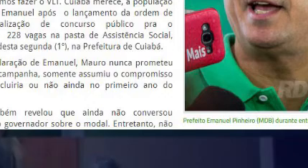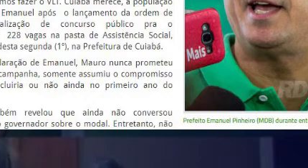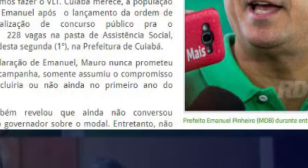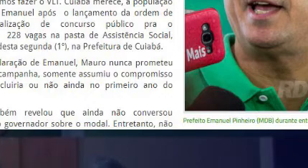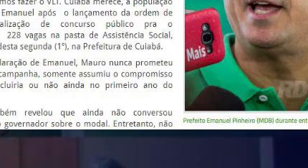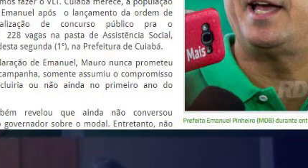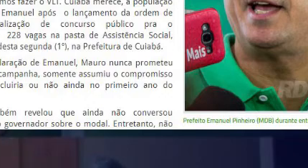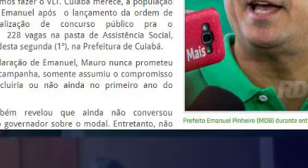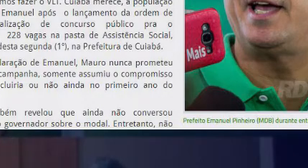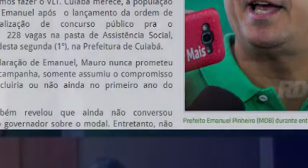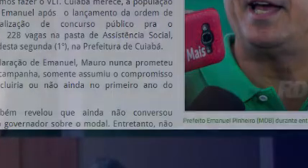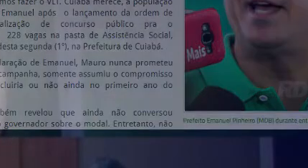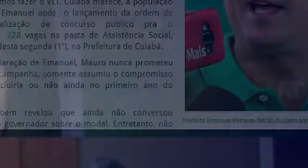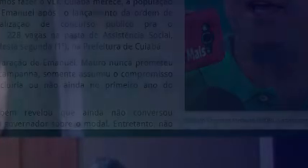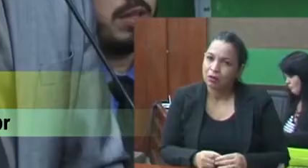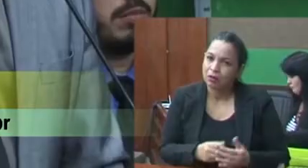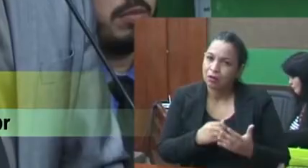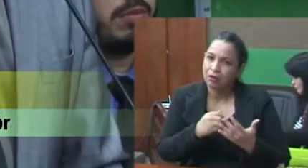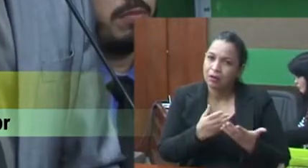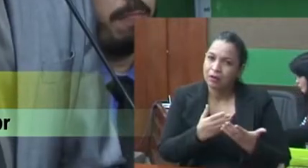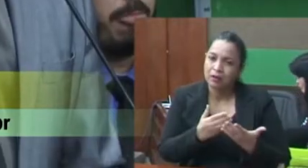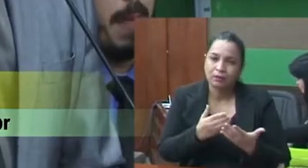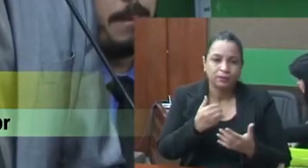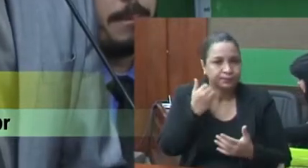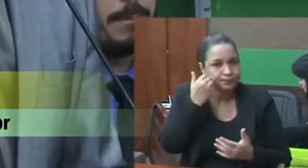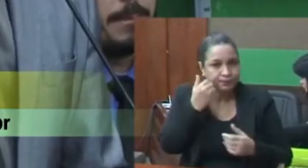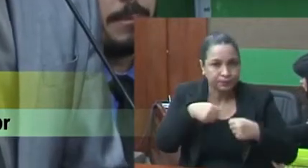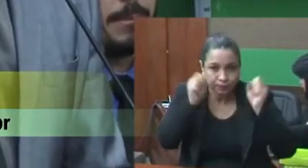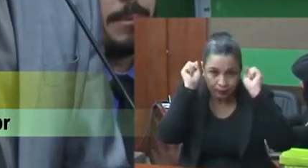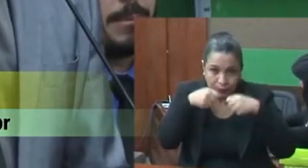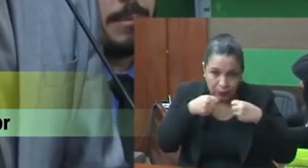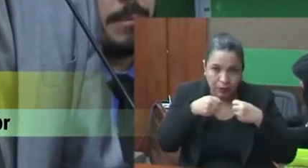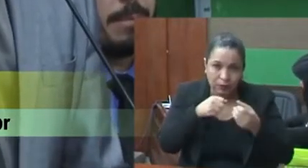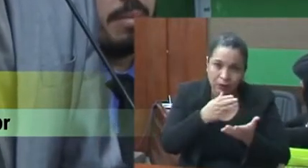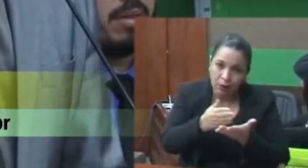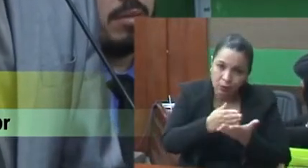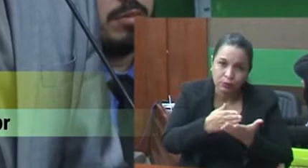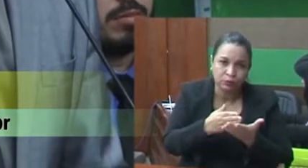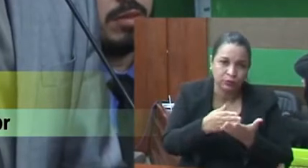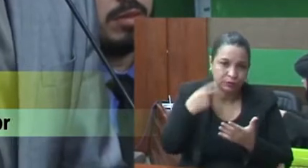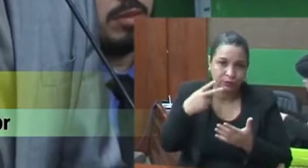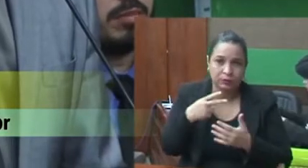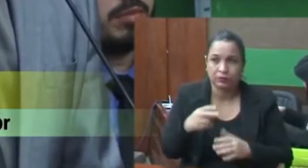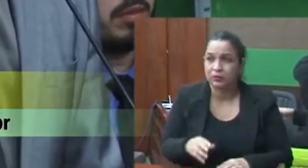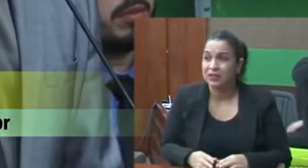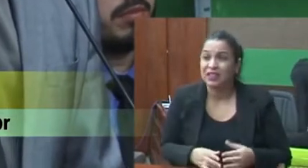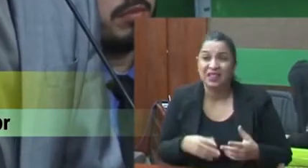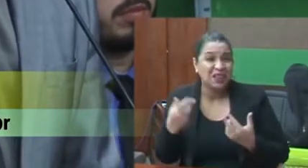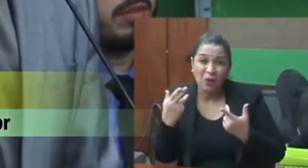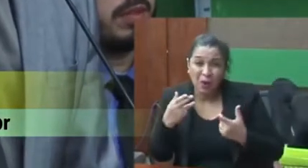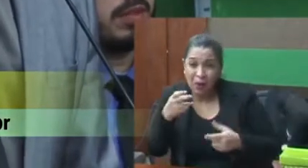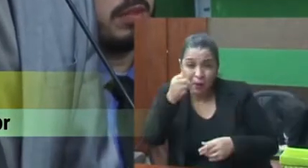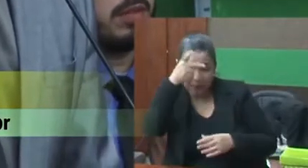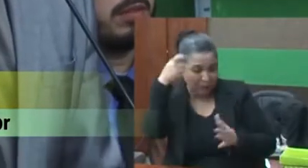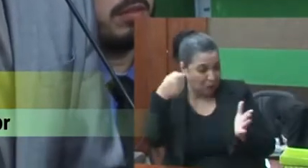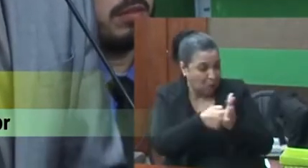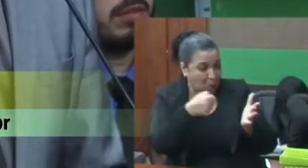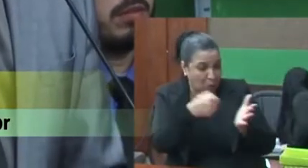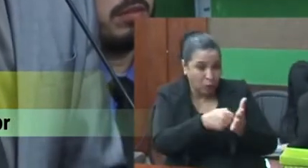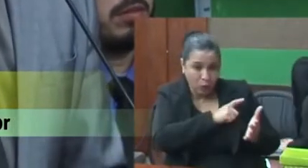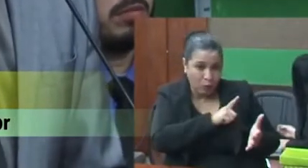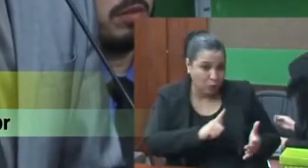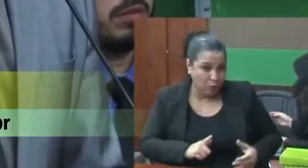a hipocrisia de alguns políticos. A mesma hipocrisia que o prefeito quer ficar exigindo do